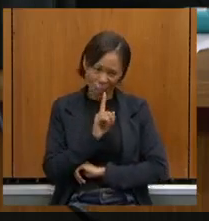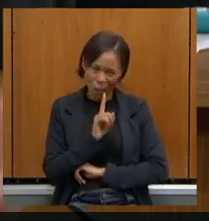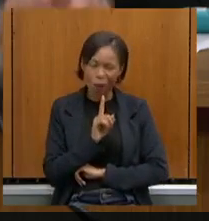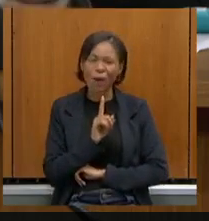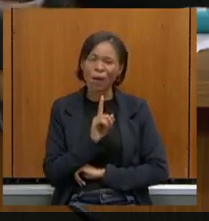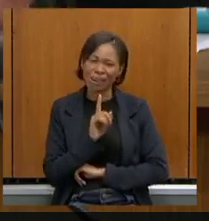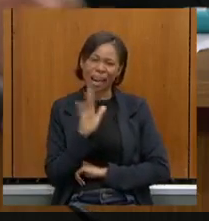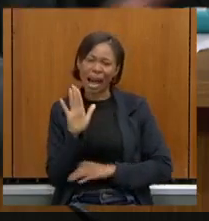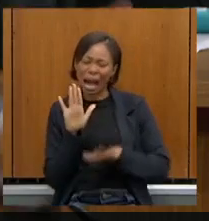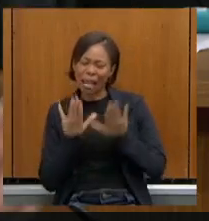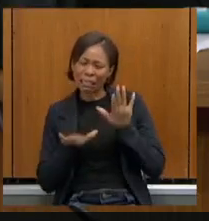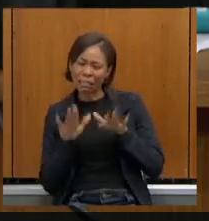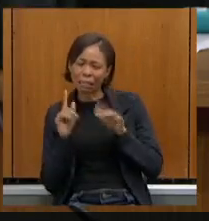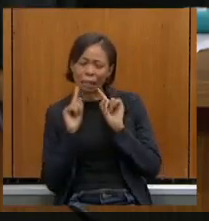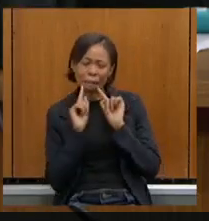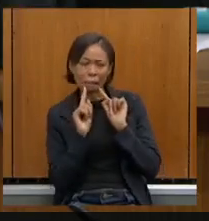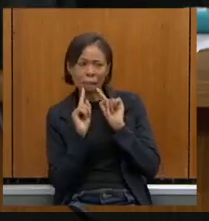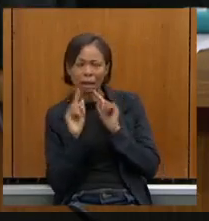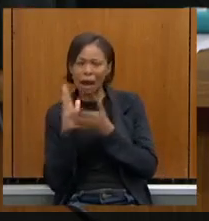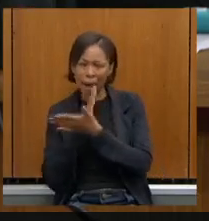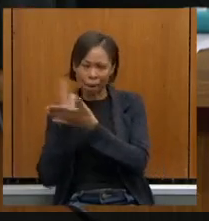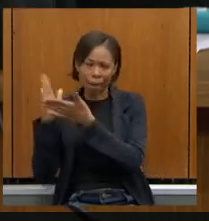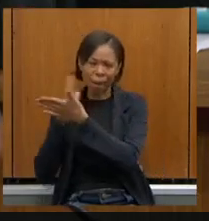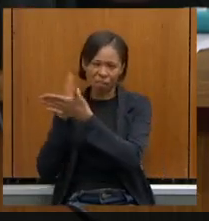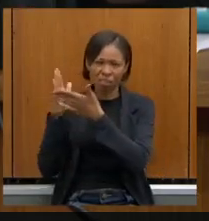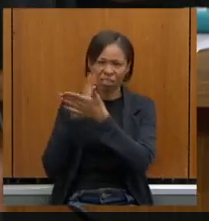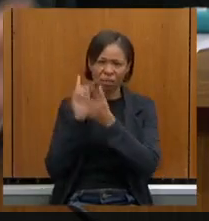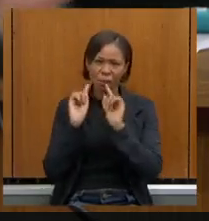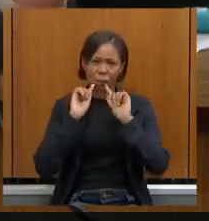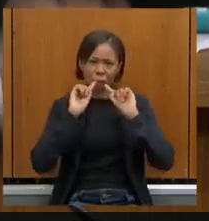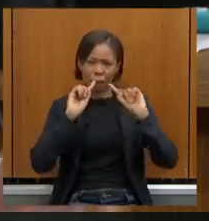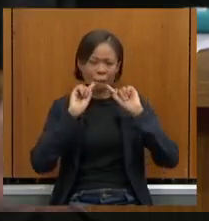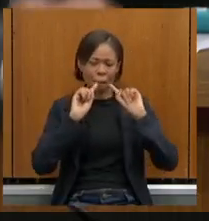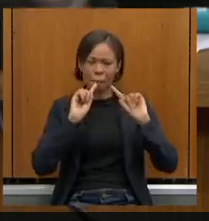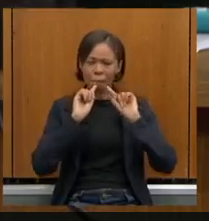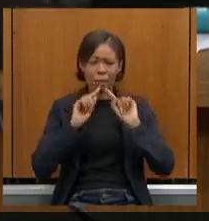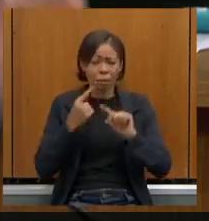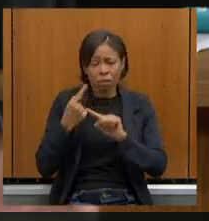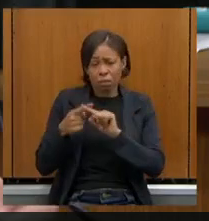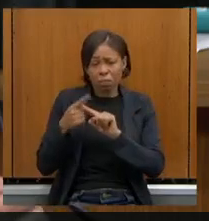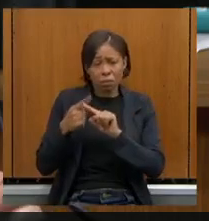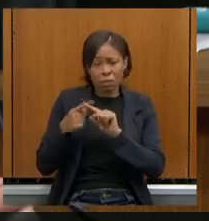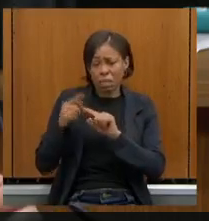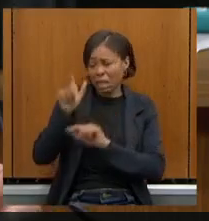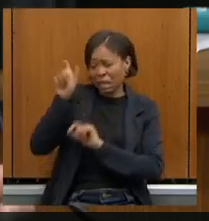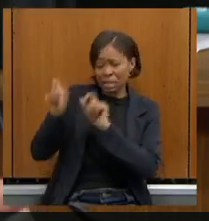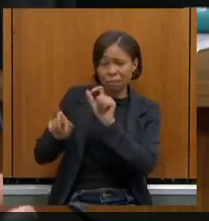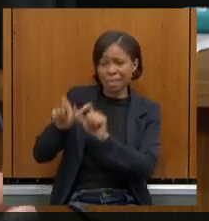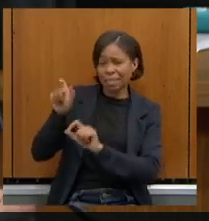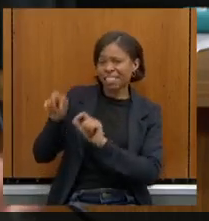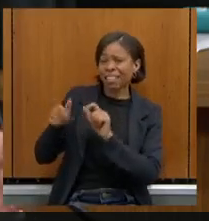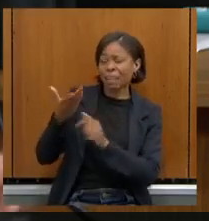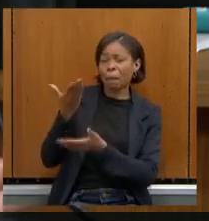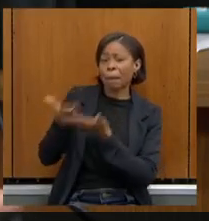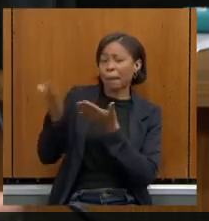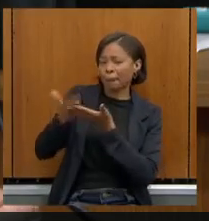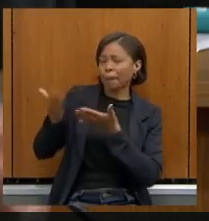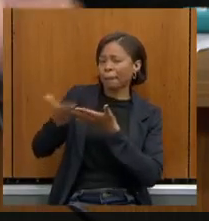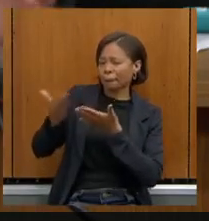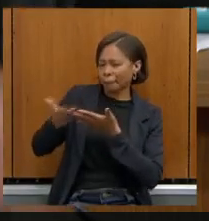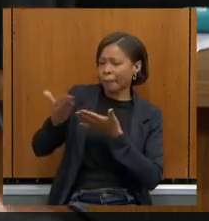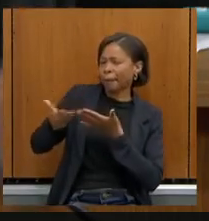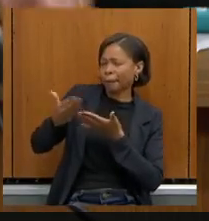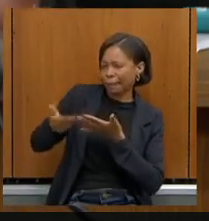algumas críticas, porque essas críticas quem faz, é porque está perdendo as maminhas da vaca boa de leite,